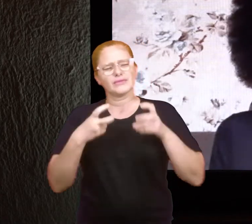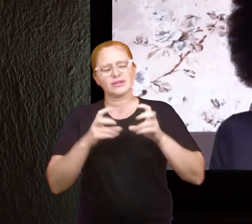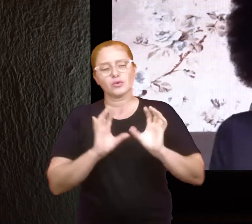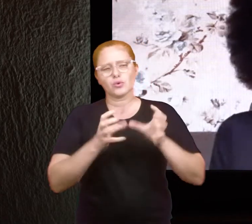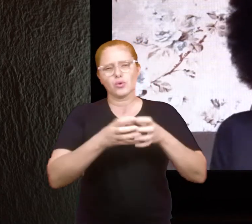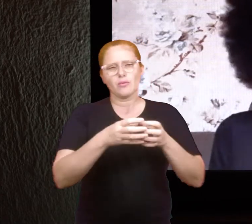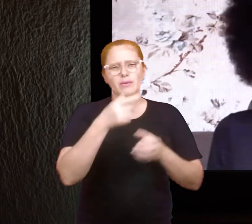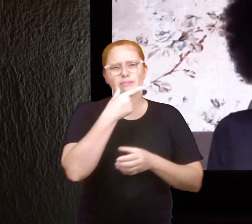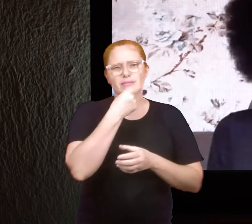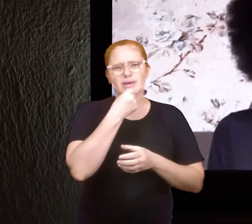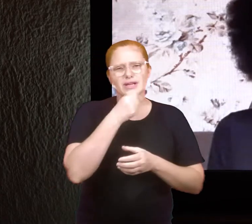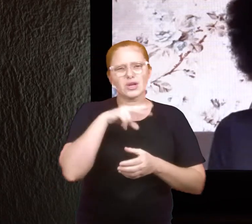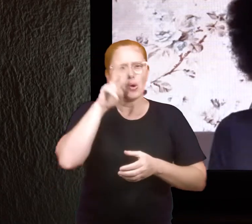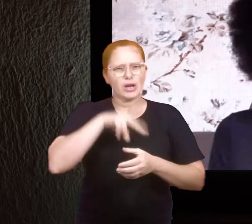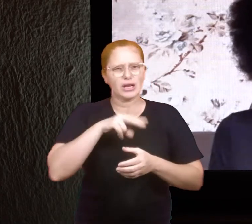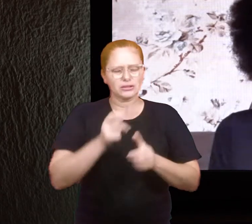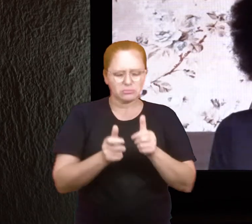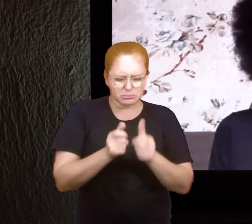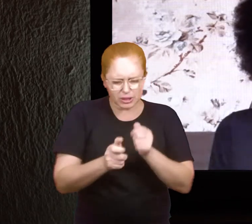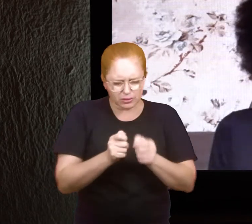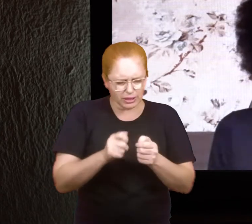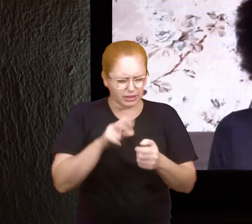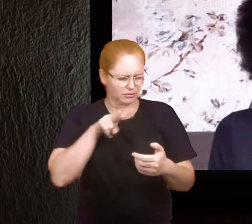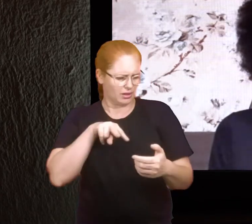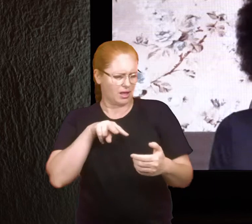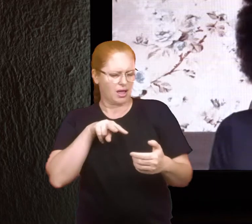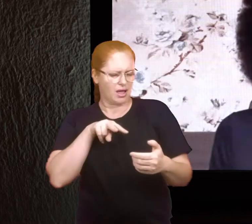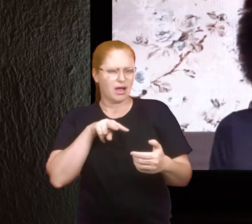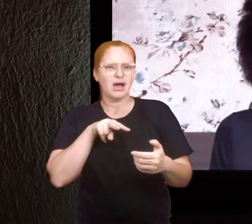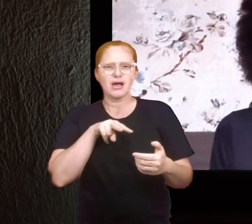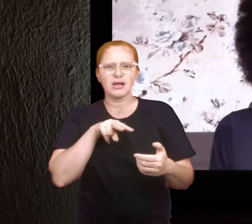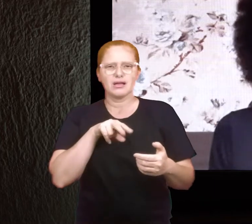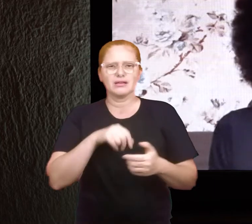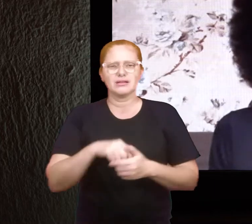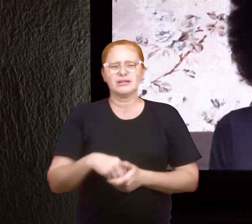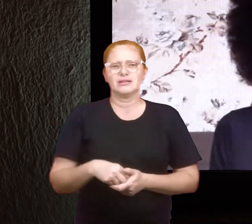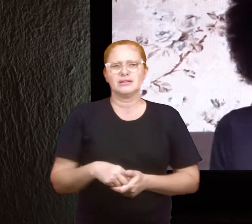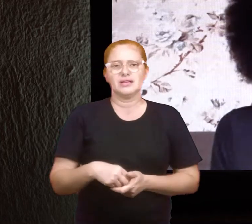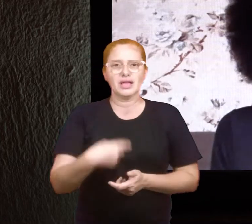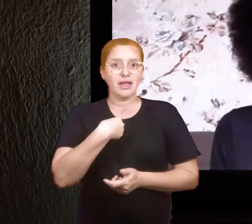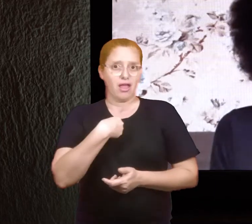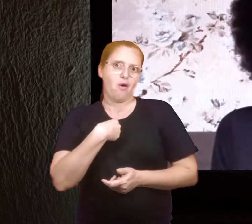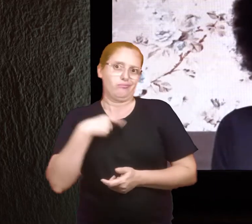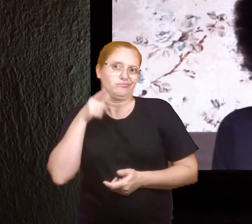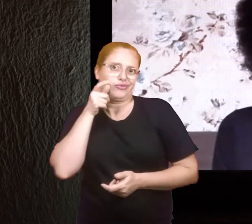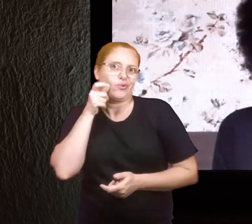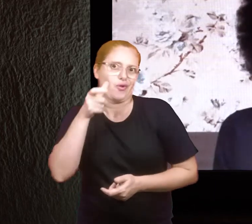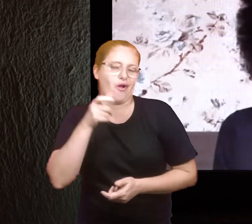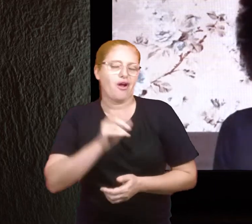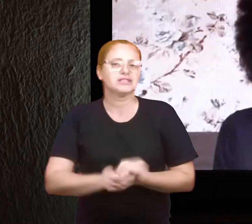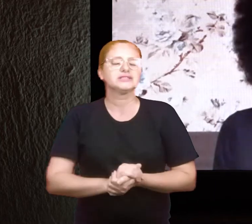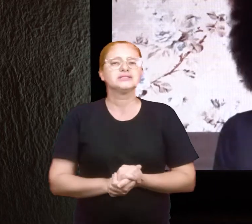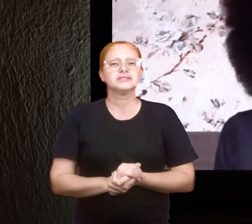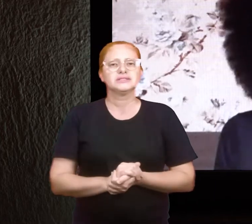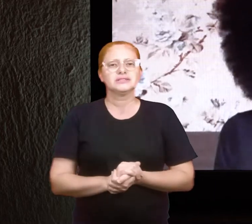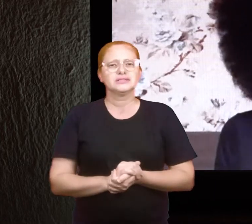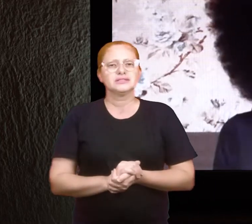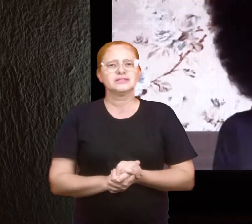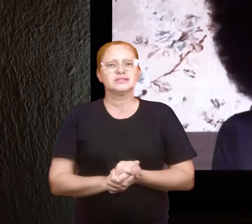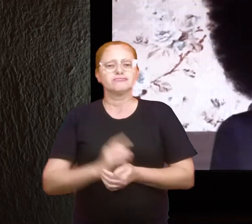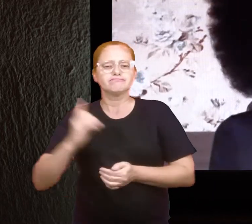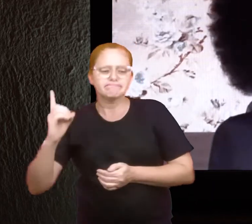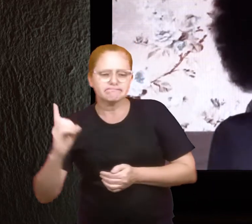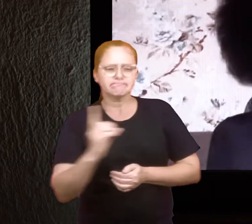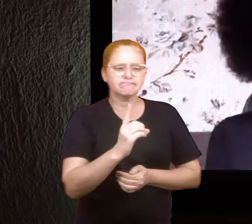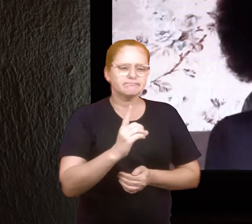meninos olhando alguma coisa no celular. Como curiosa que eu sou, eu fui logo me